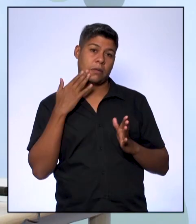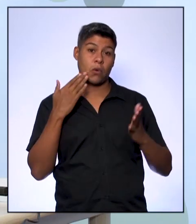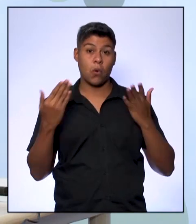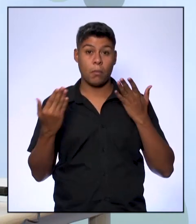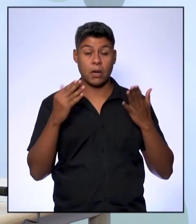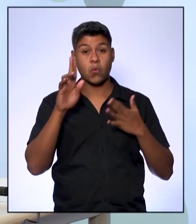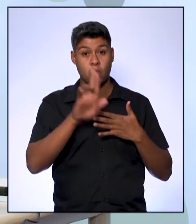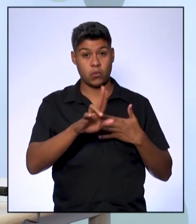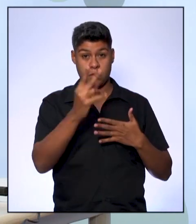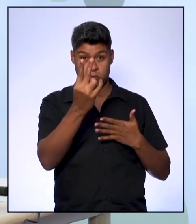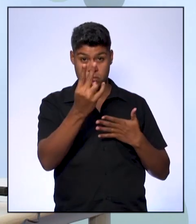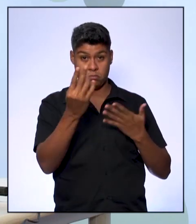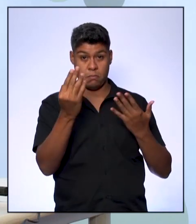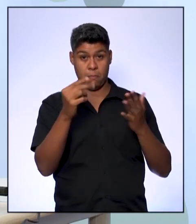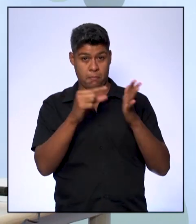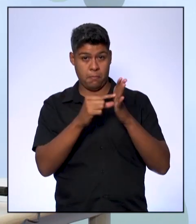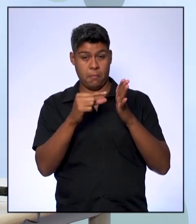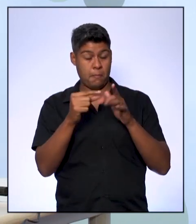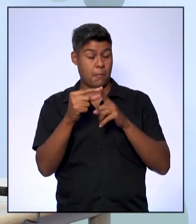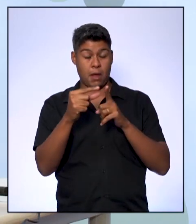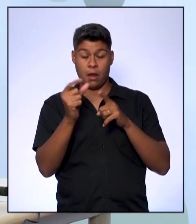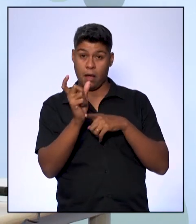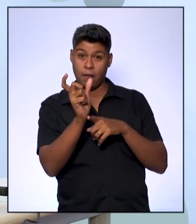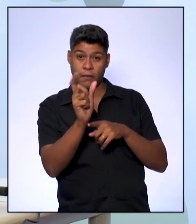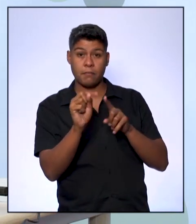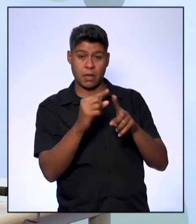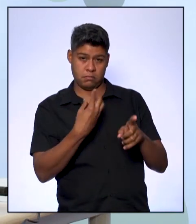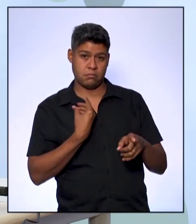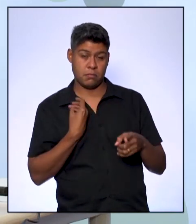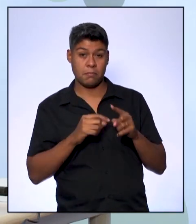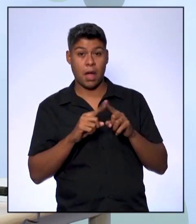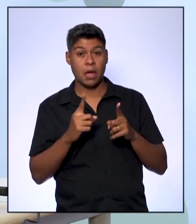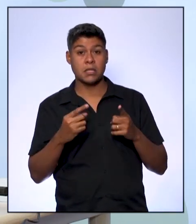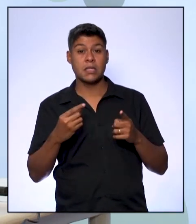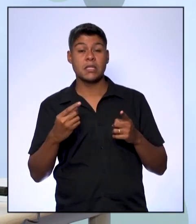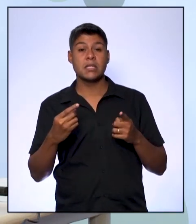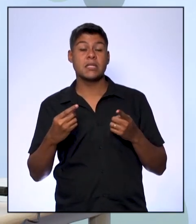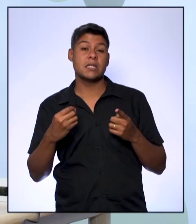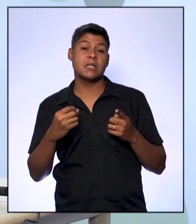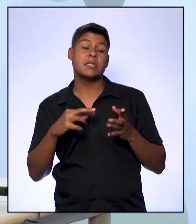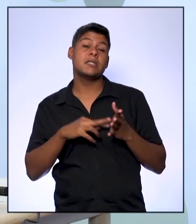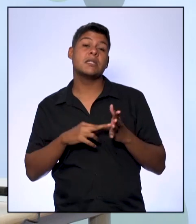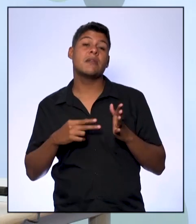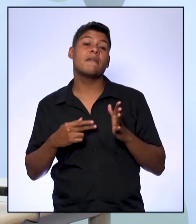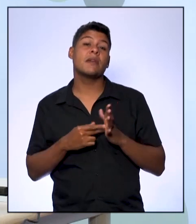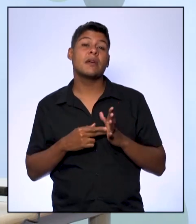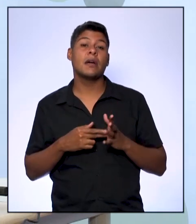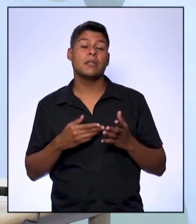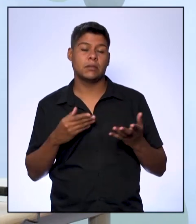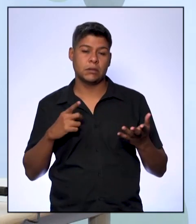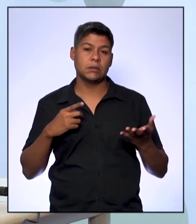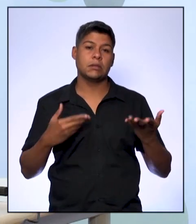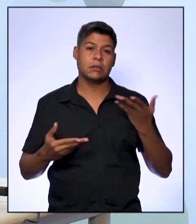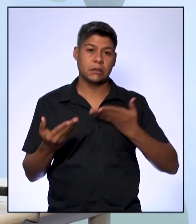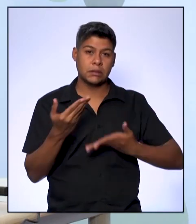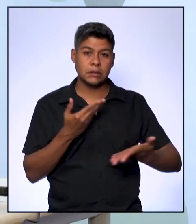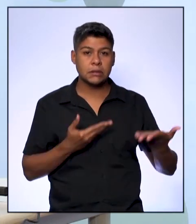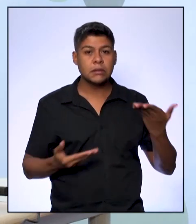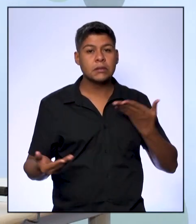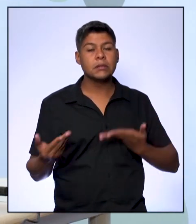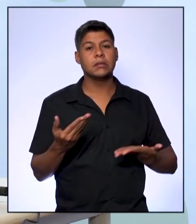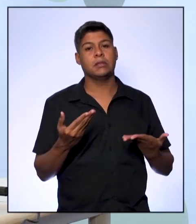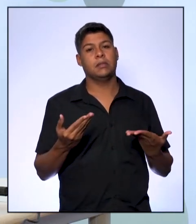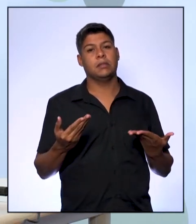comparação é o uso duas palavras e elas estão presentes mas é o significado que mantém a relação entre as duas por isso que eu falei da analogia